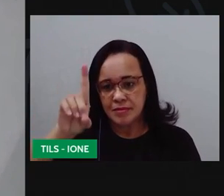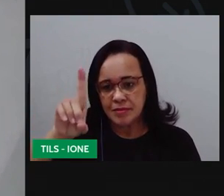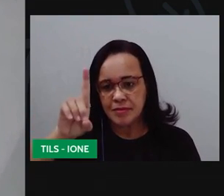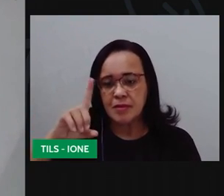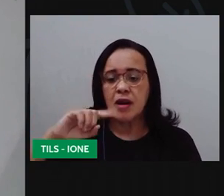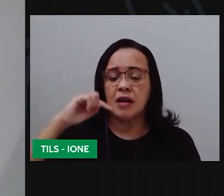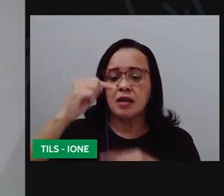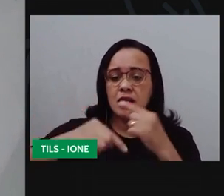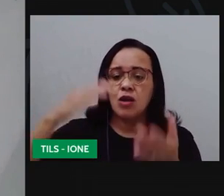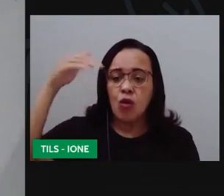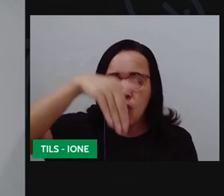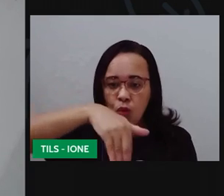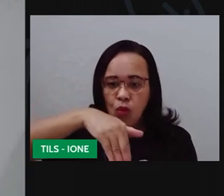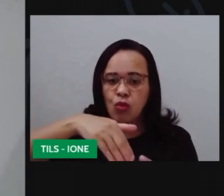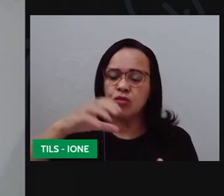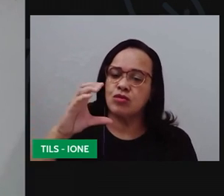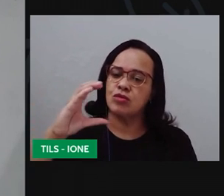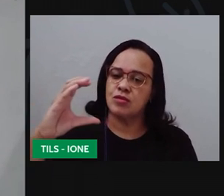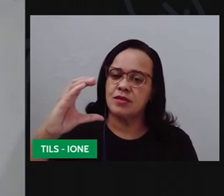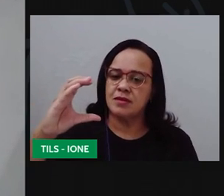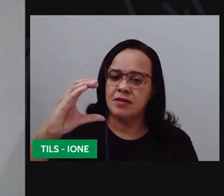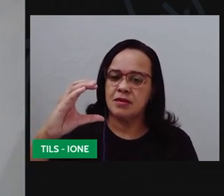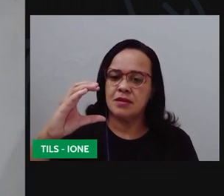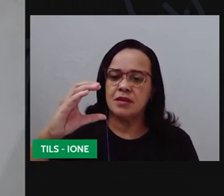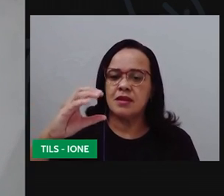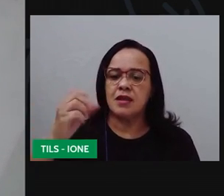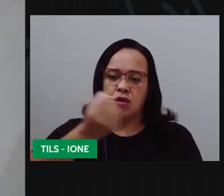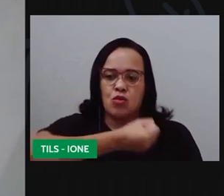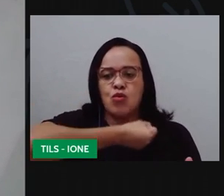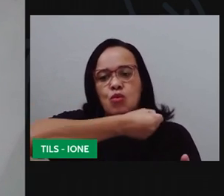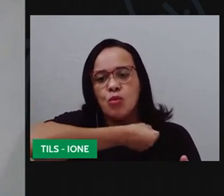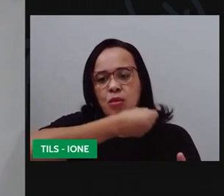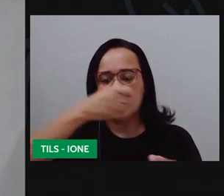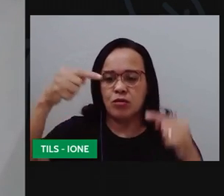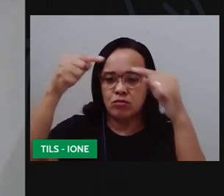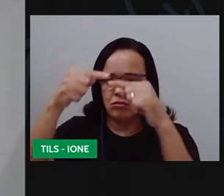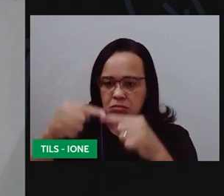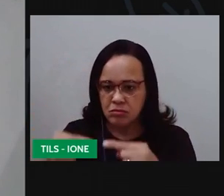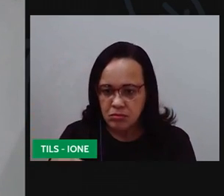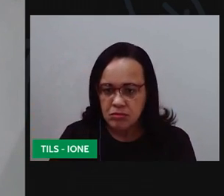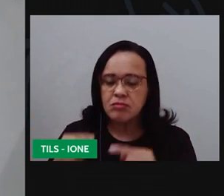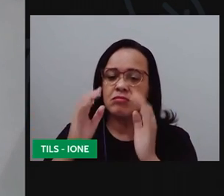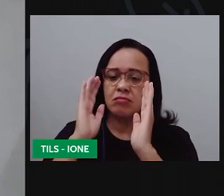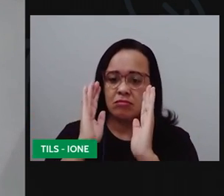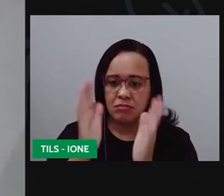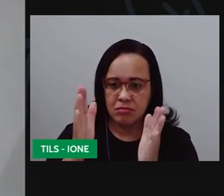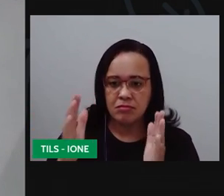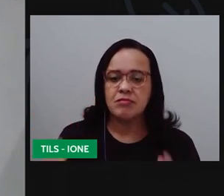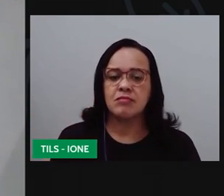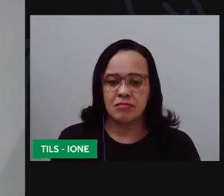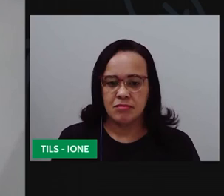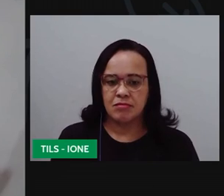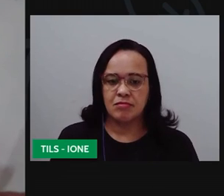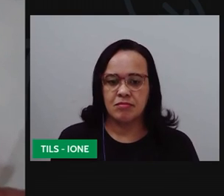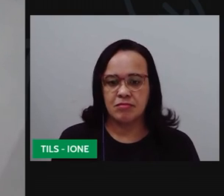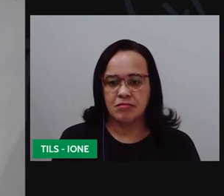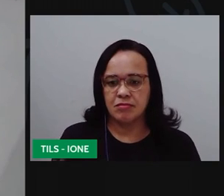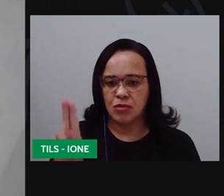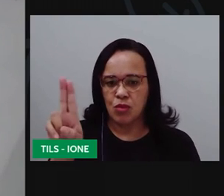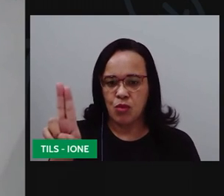pena e a sua colocar um númerozinho embaixo do outro 7 aqui aqui em duas dezenas